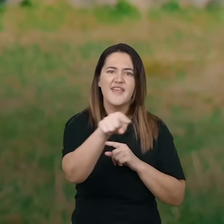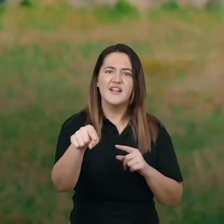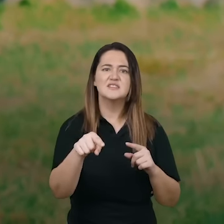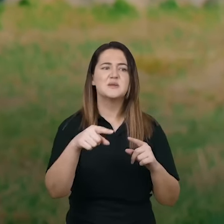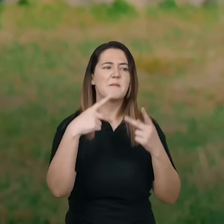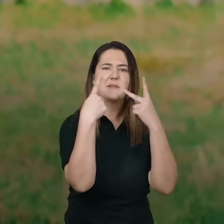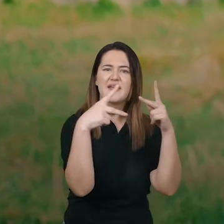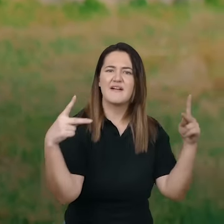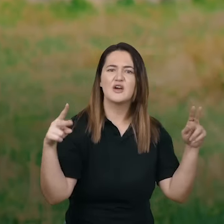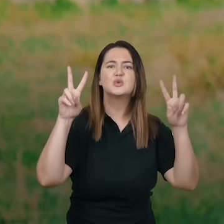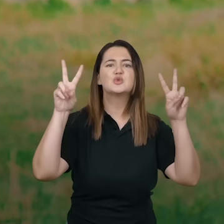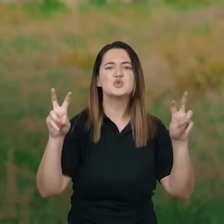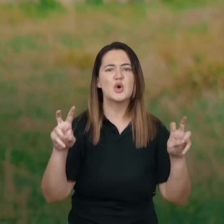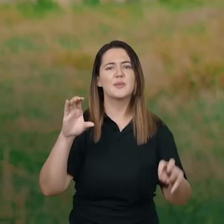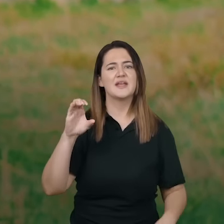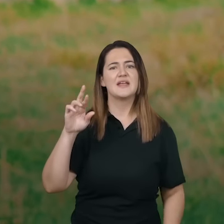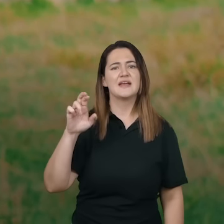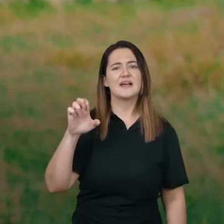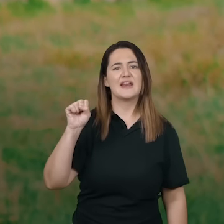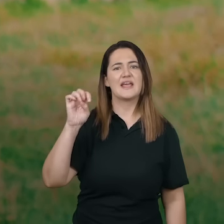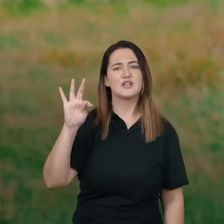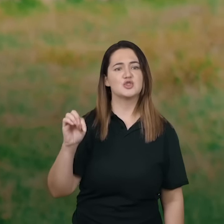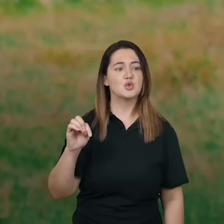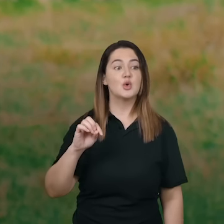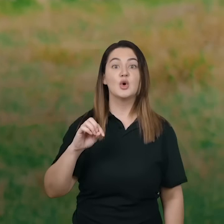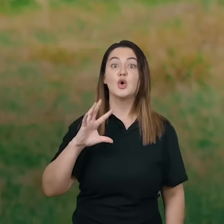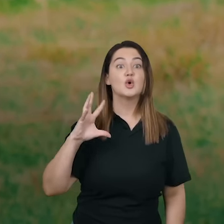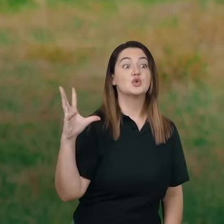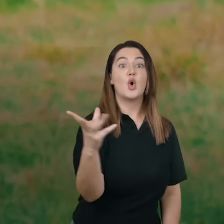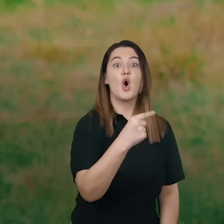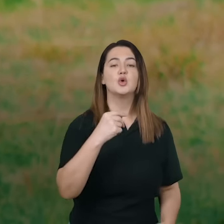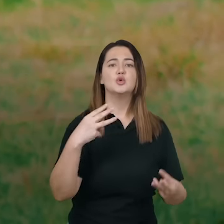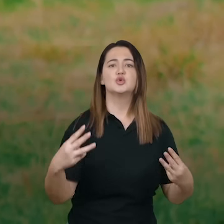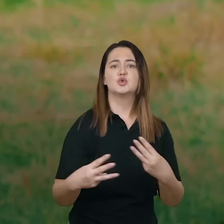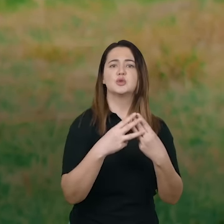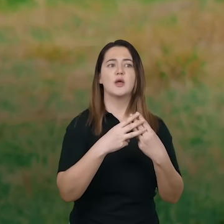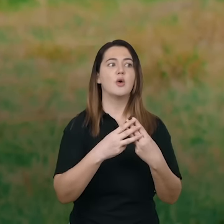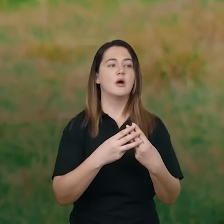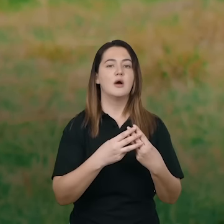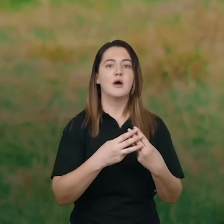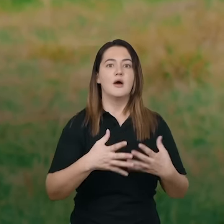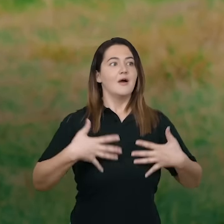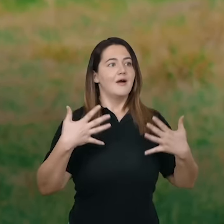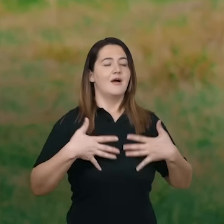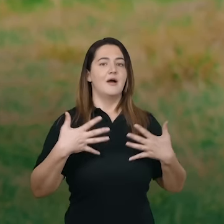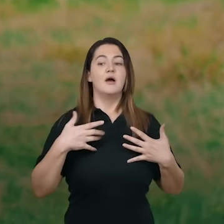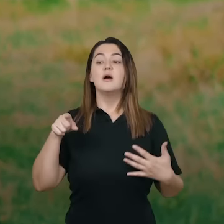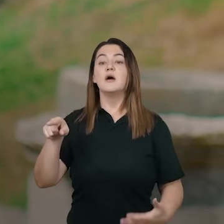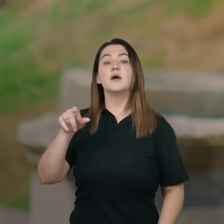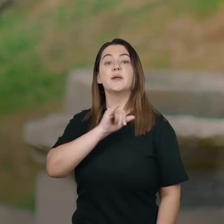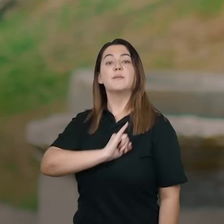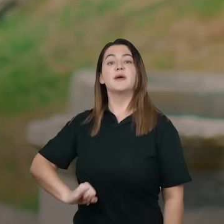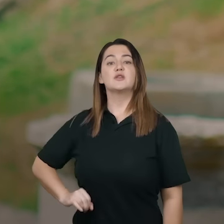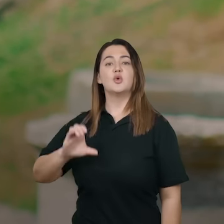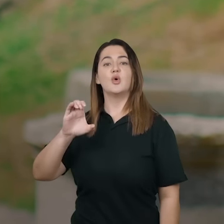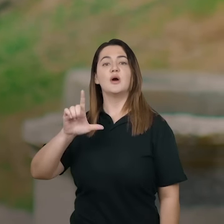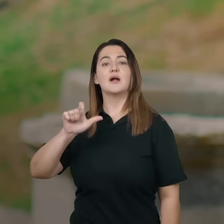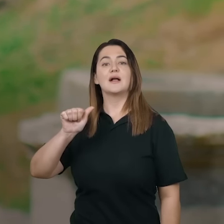uma agitação entre judeus que estavam em Roma e por isso o imperador Cláudio os expulsou dali.